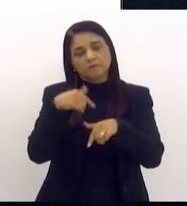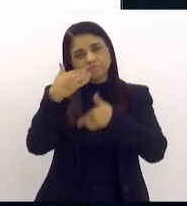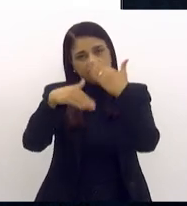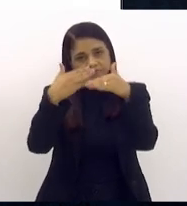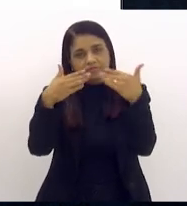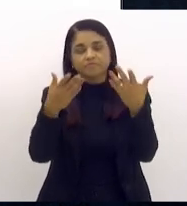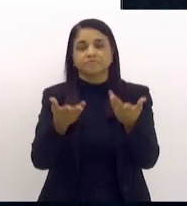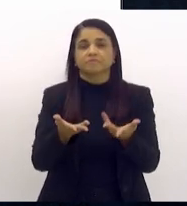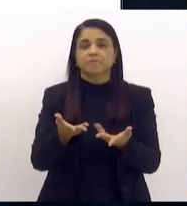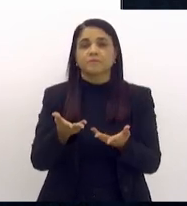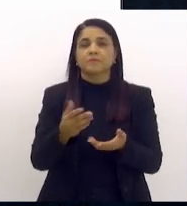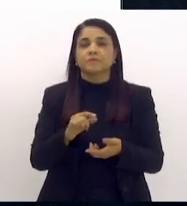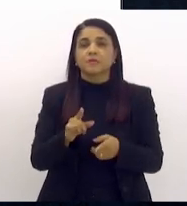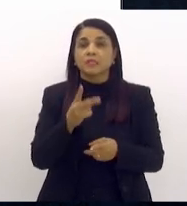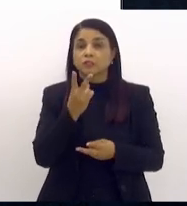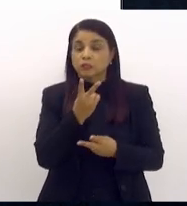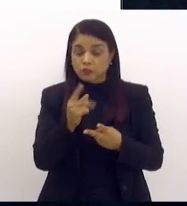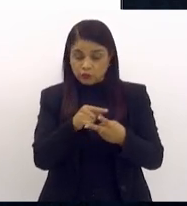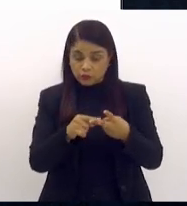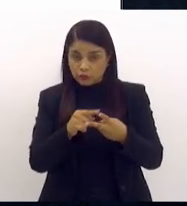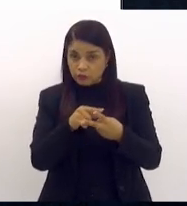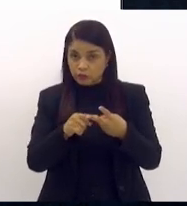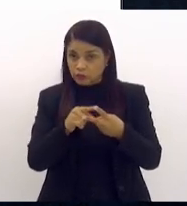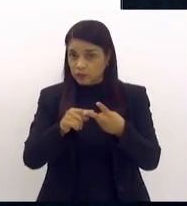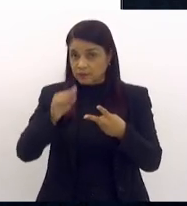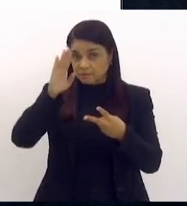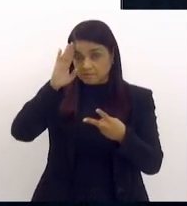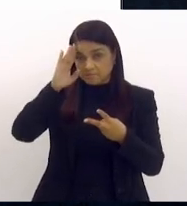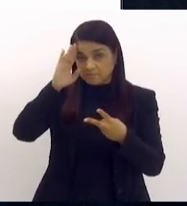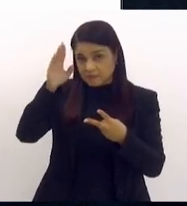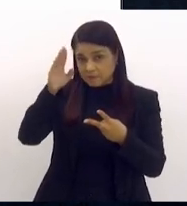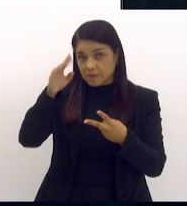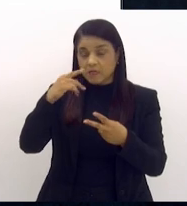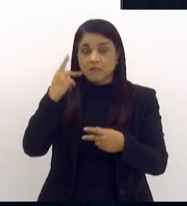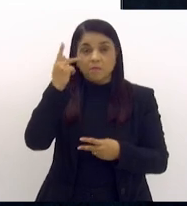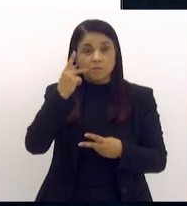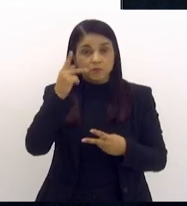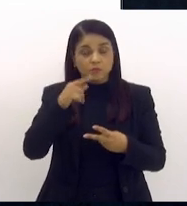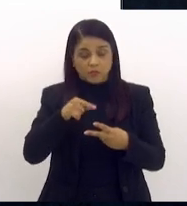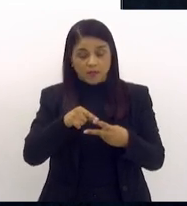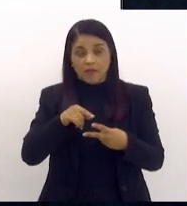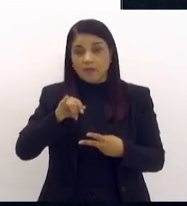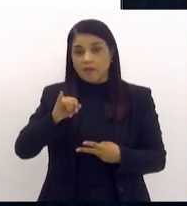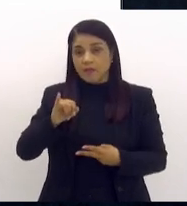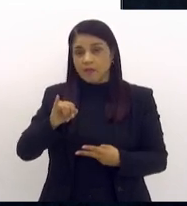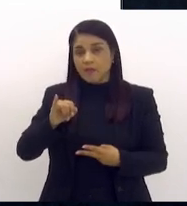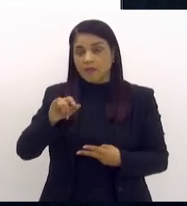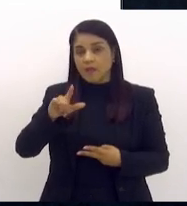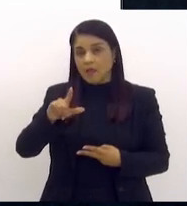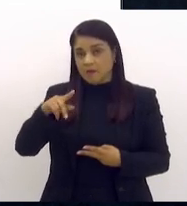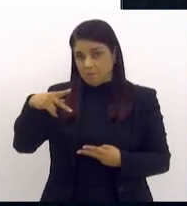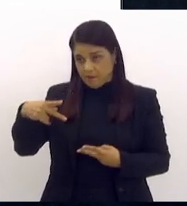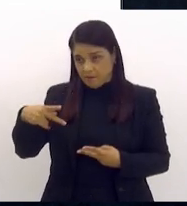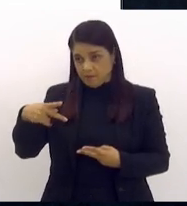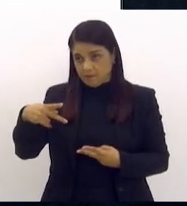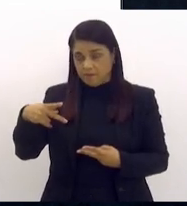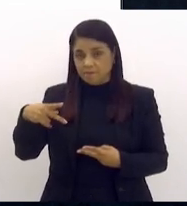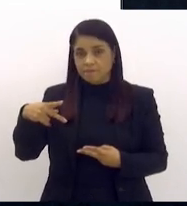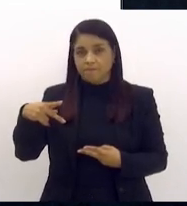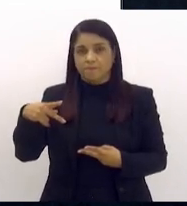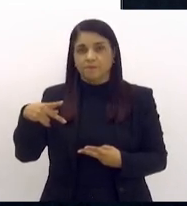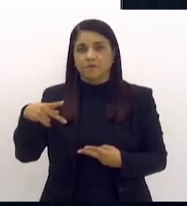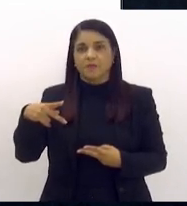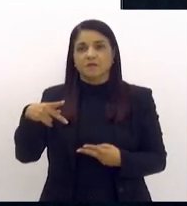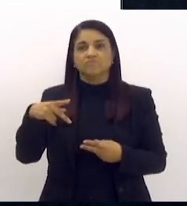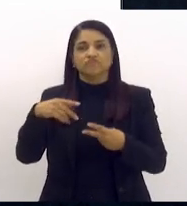dos eh tem dois atores né principais nessa política um é a NP né então a gente vai ver eh nos